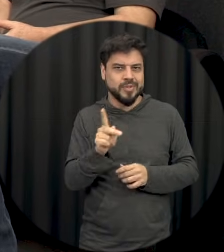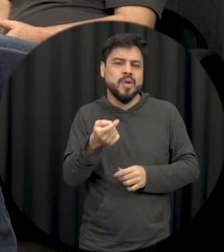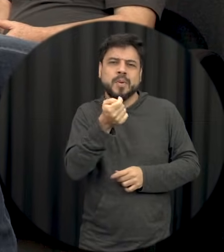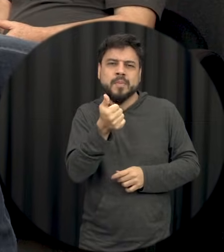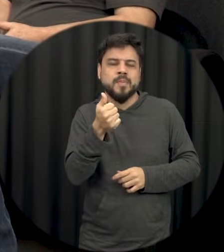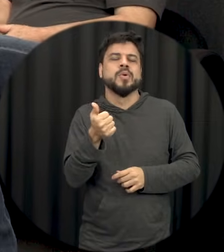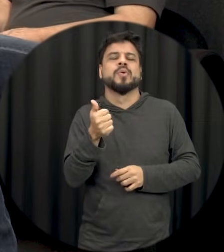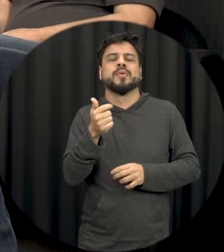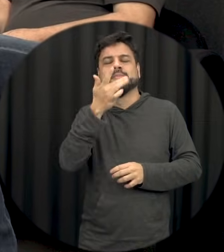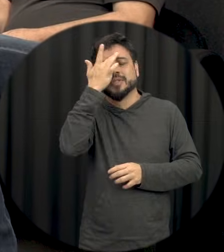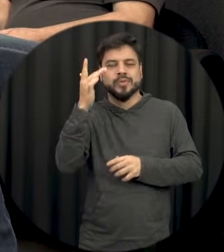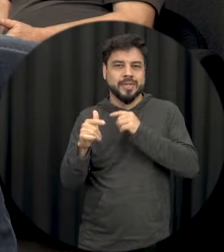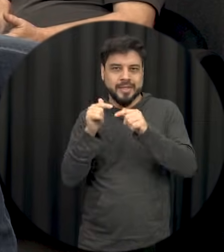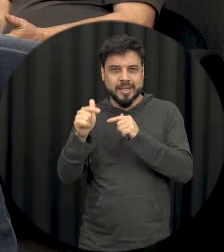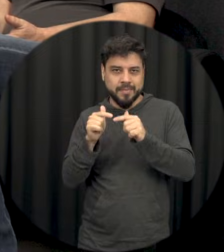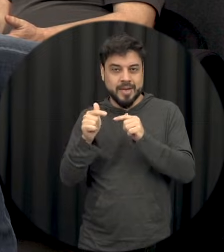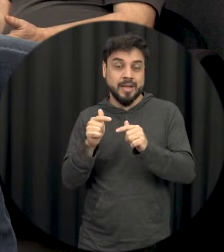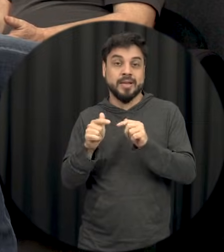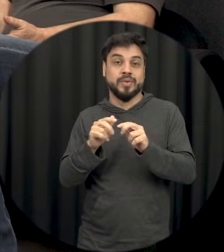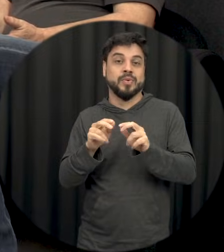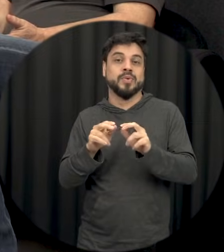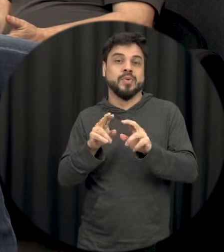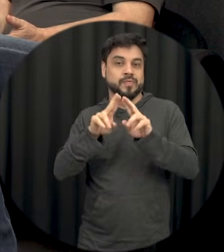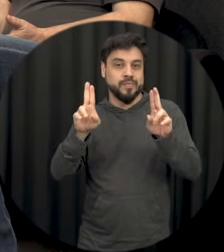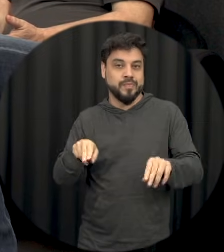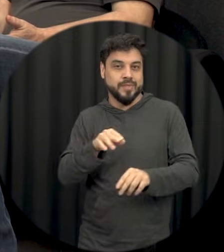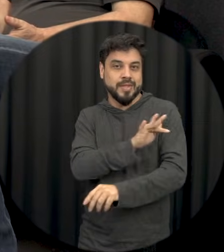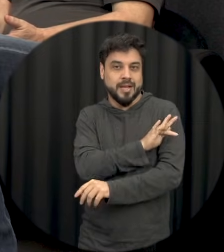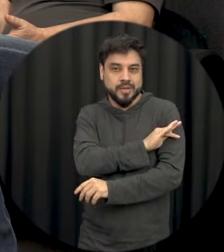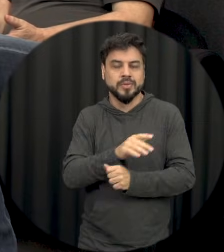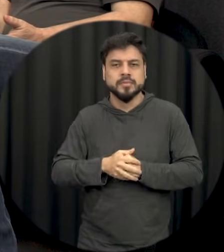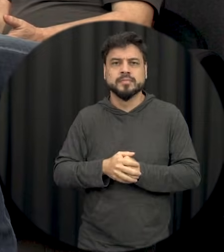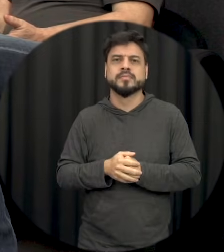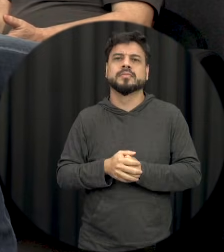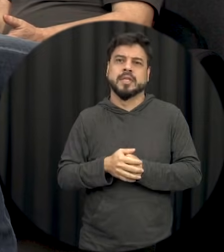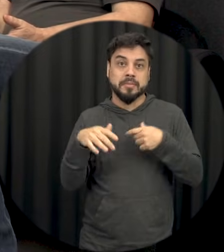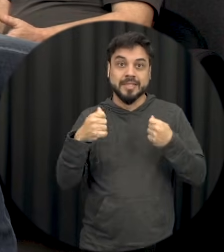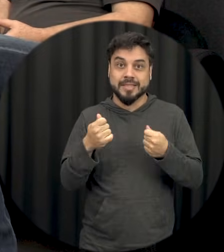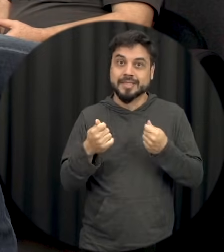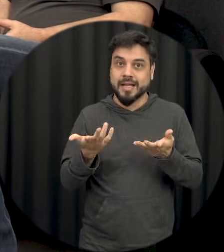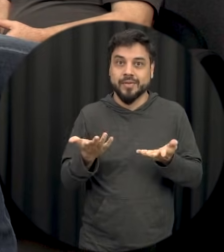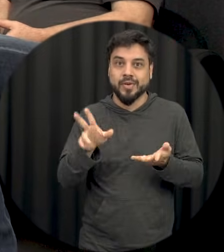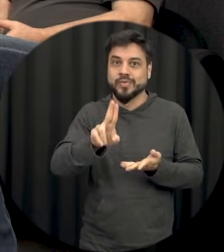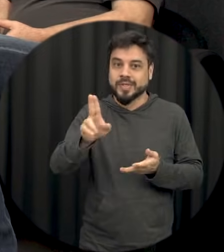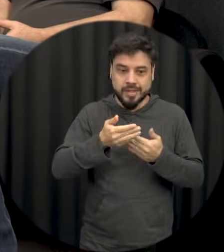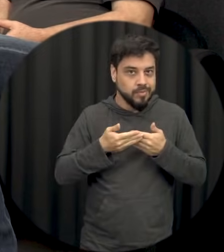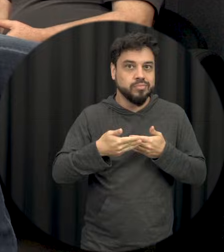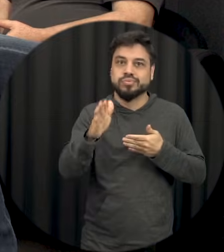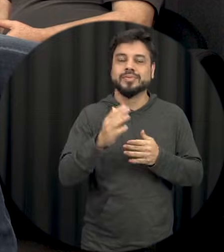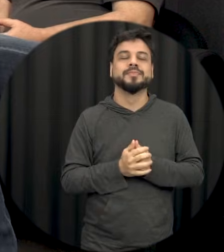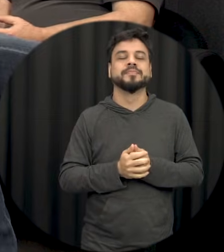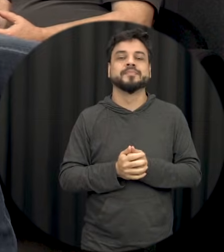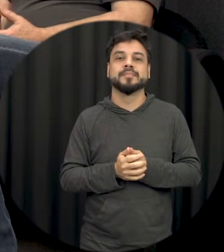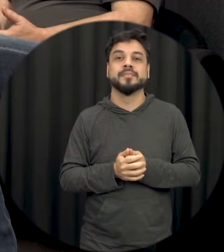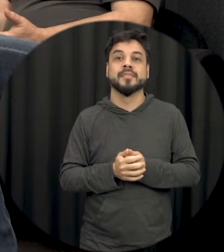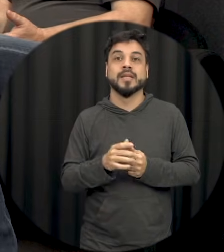servidores técnicos e a necessidade de a universidade funcionar, possivelmente, né? E